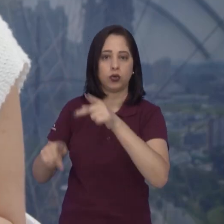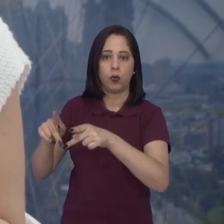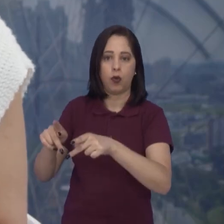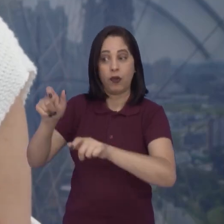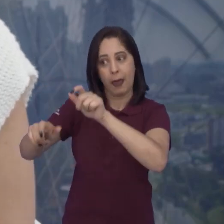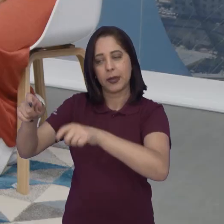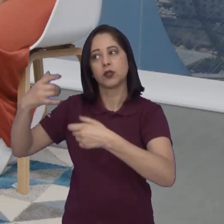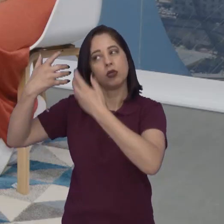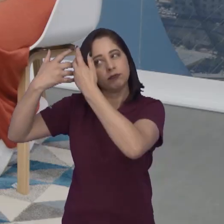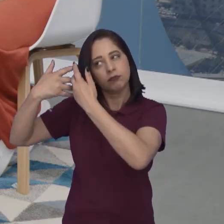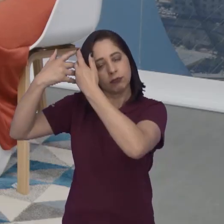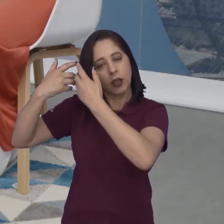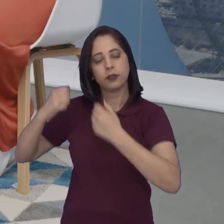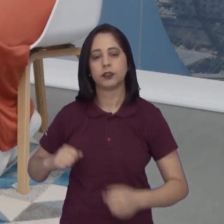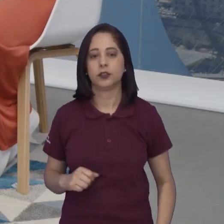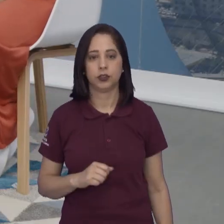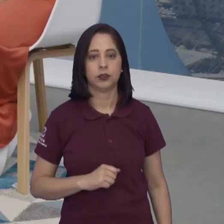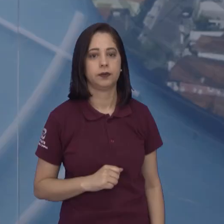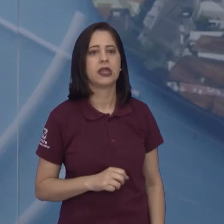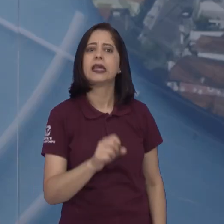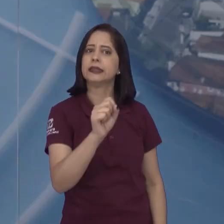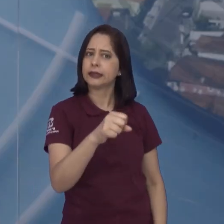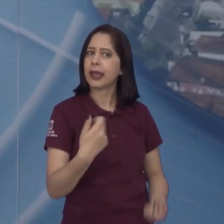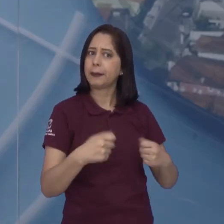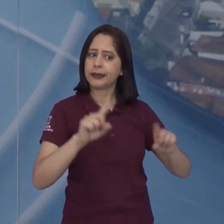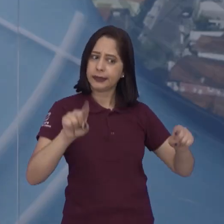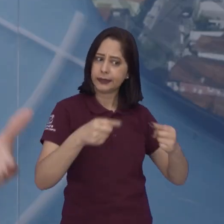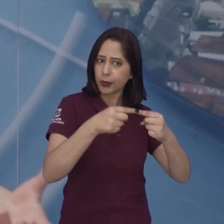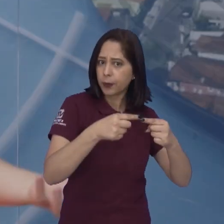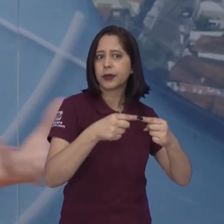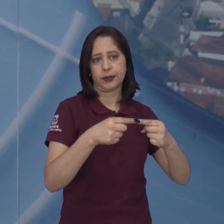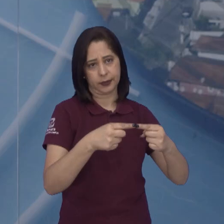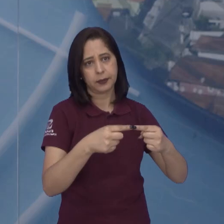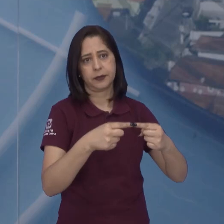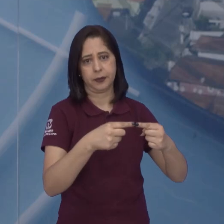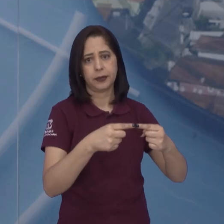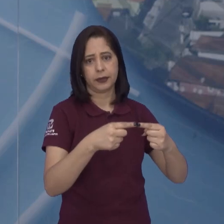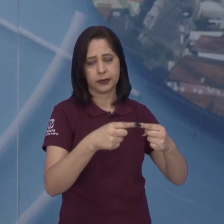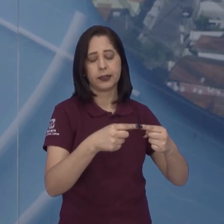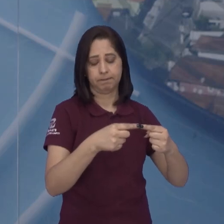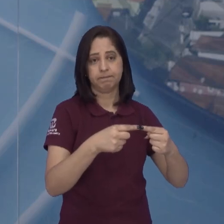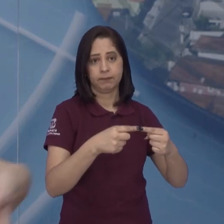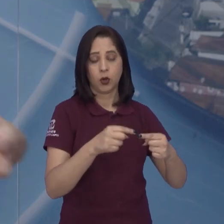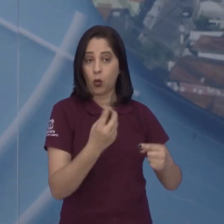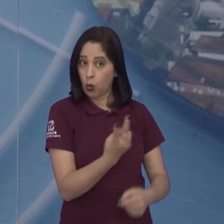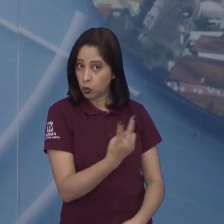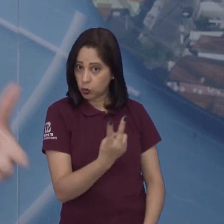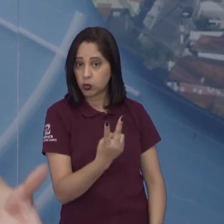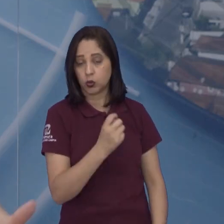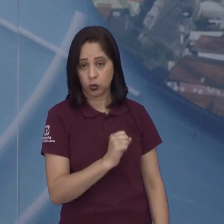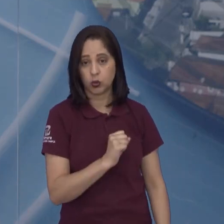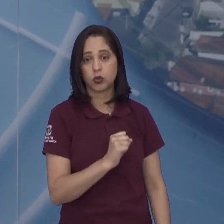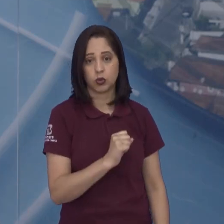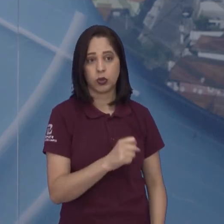nossa cidade. Os dois precisam conversar, né? Tanto o mercado quanto essa questão também, né? Dos estudos, que